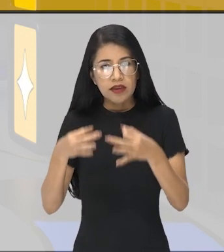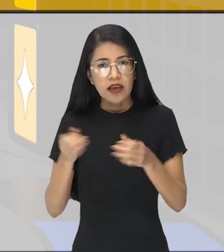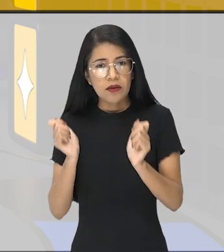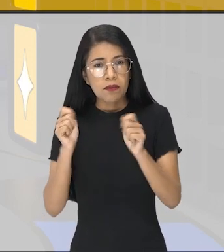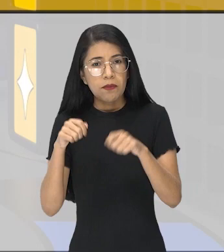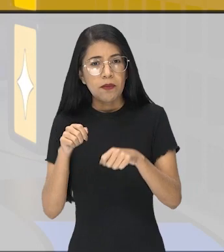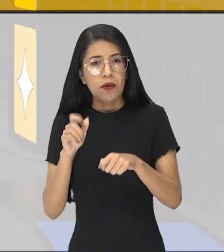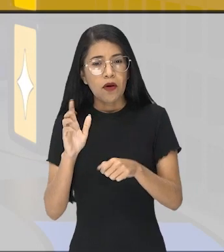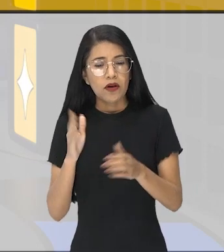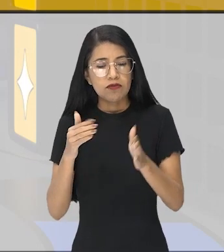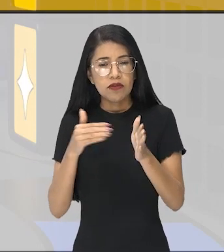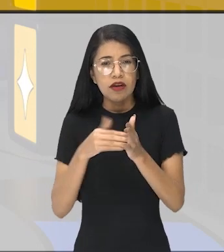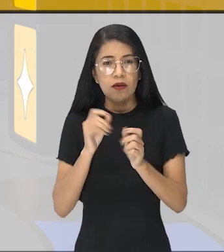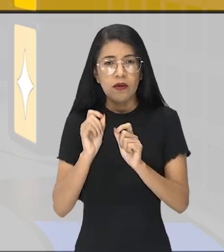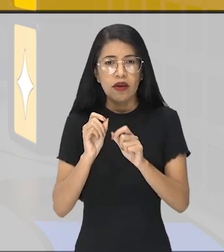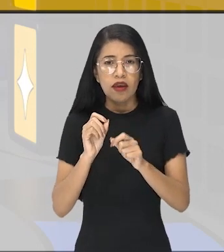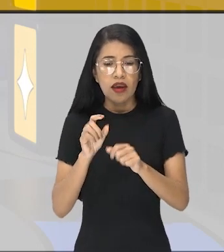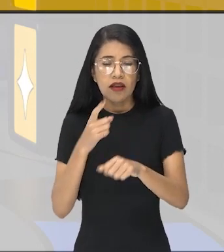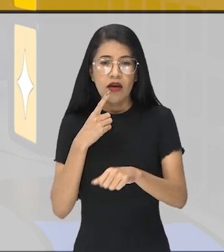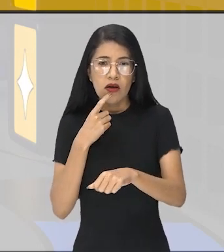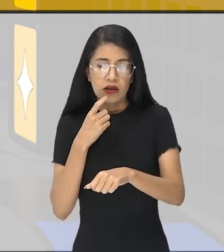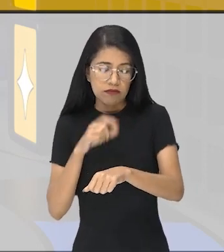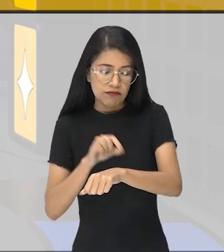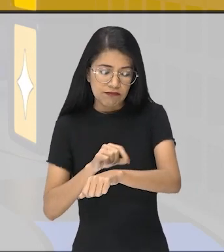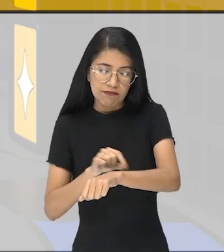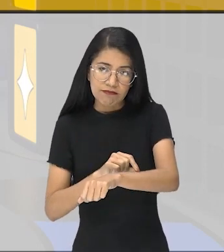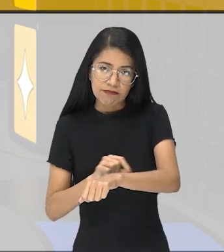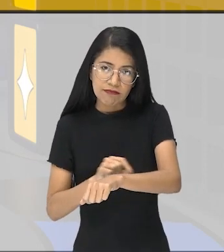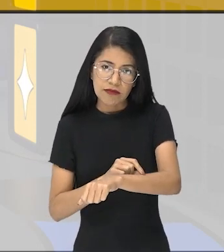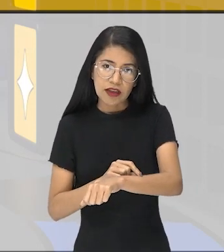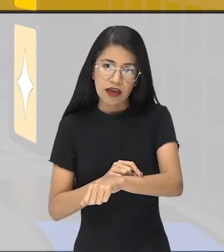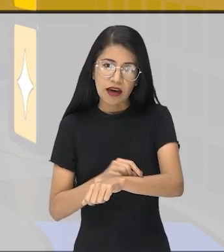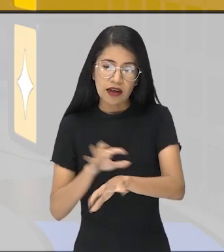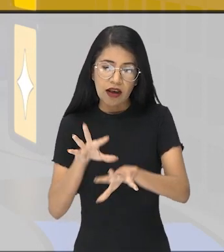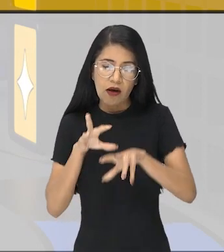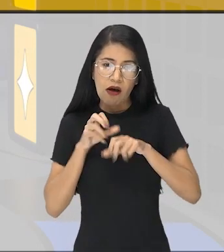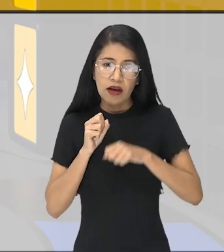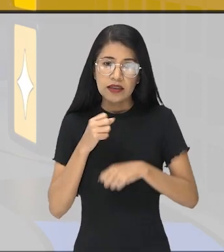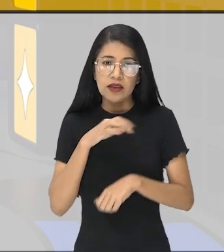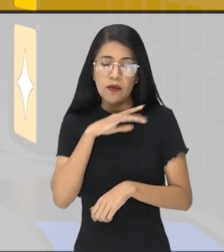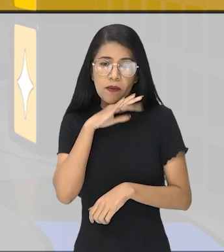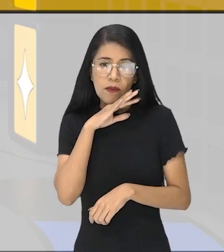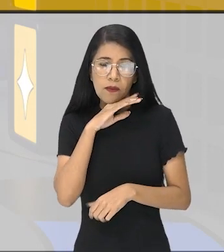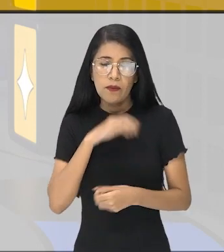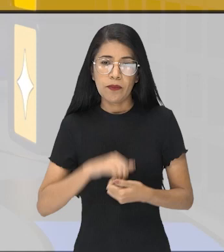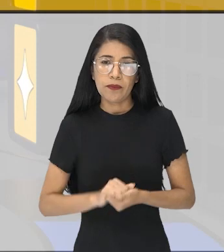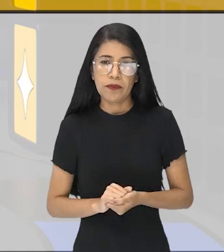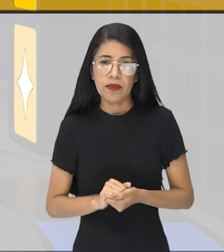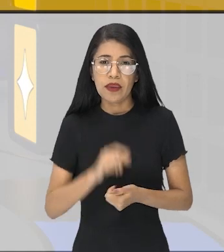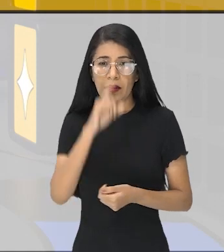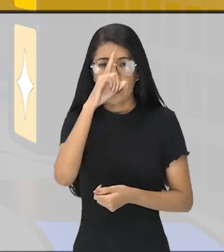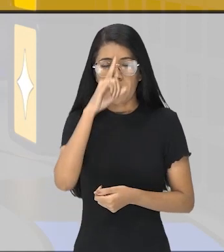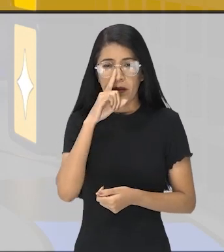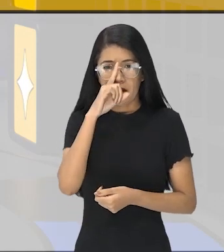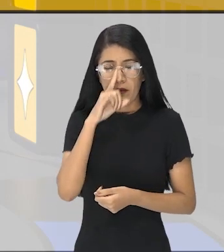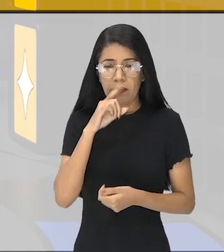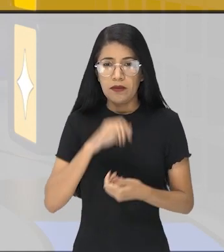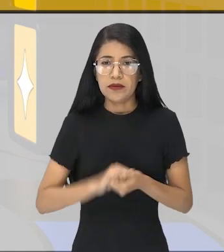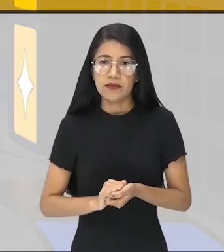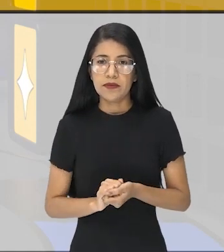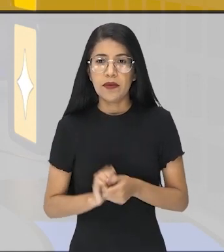atingir tecidos profundos, causando infecções graves que, em casos extremos, podem